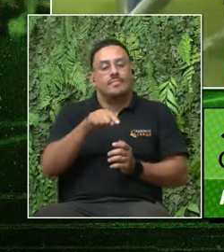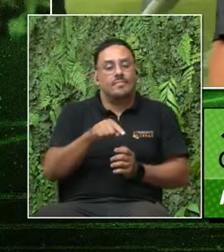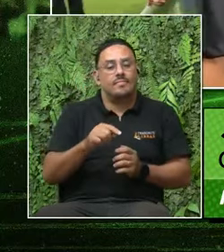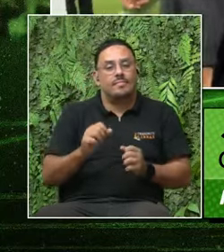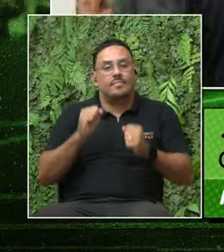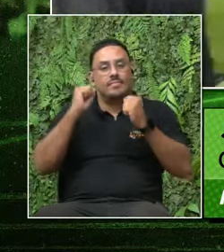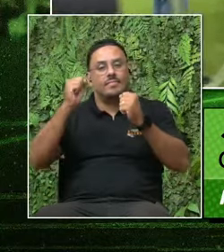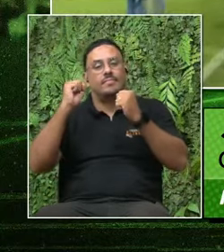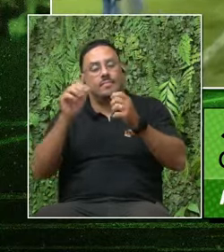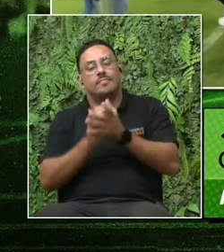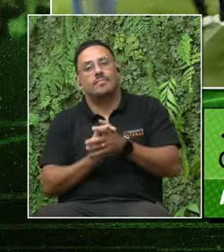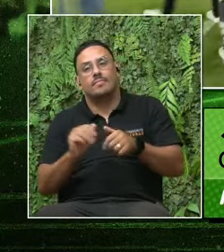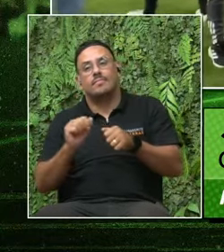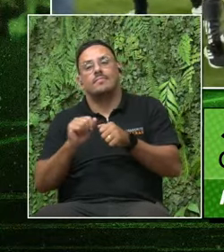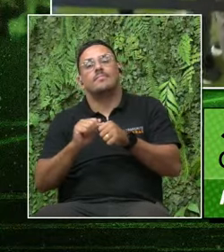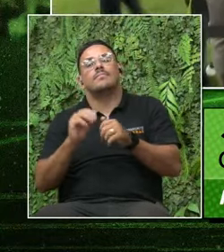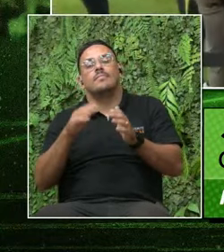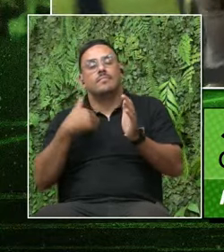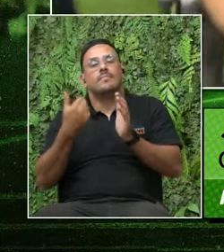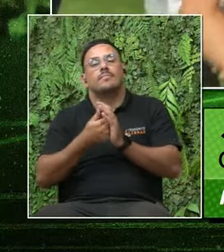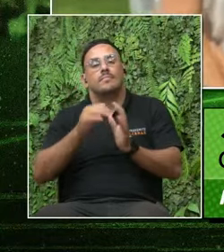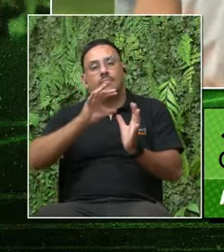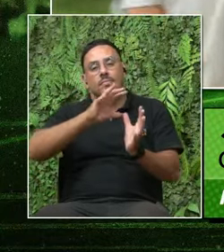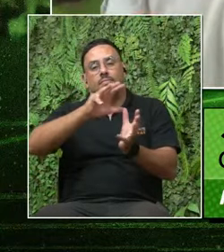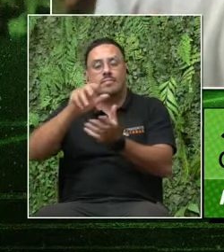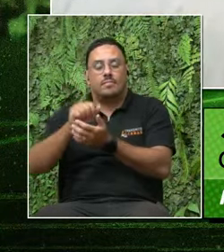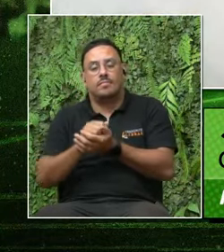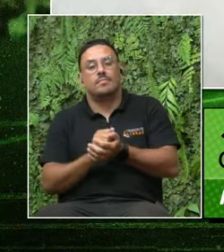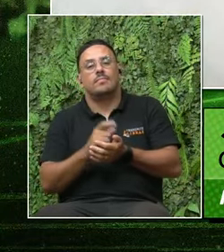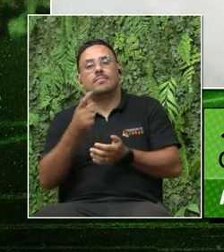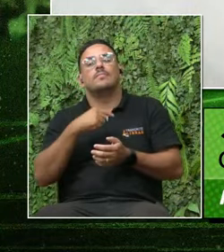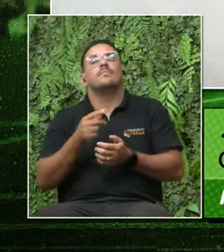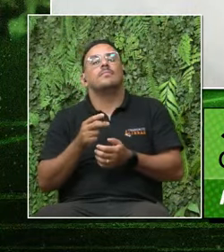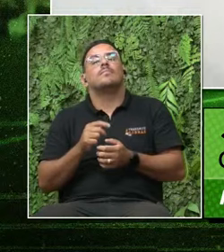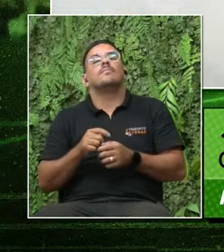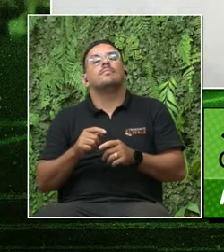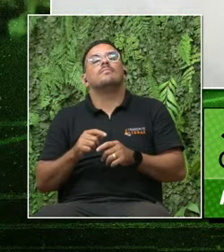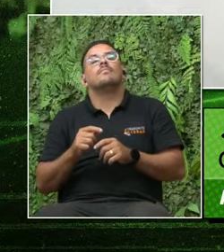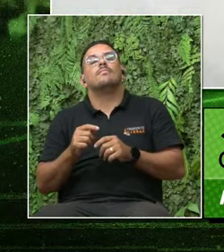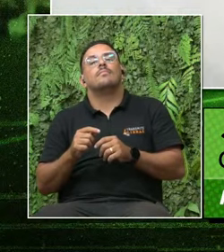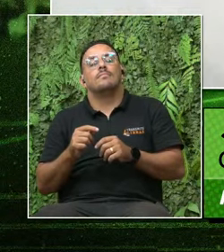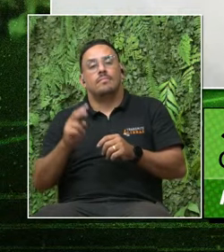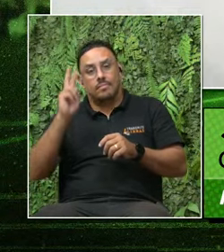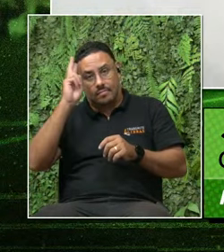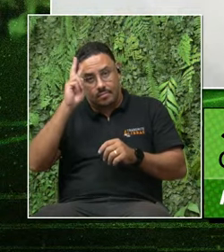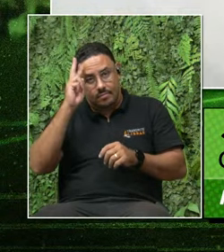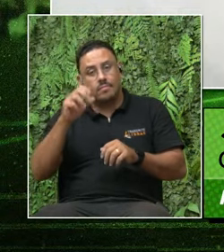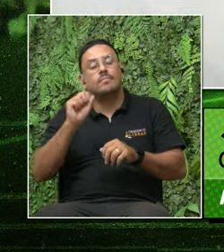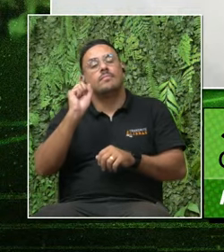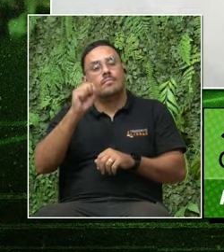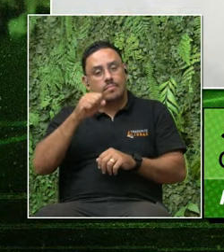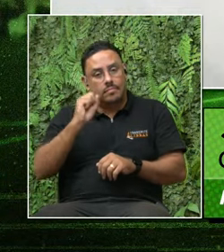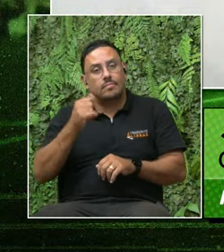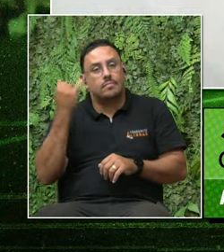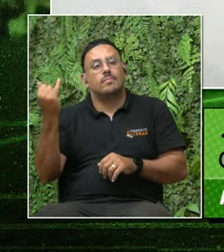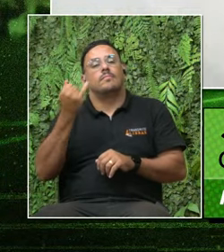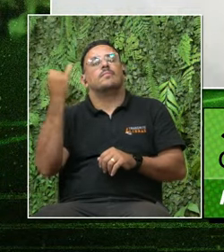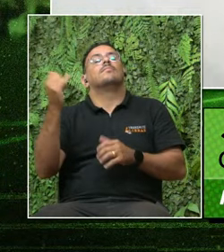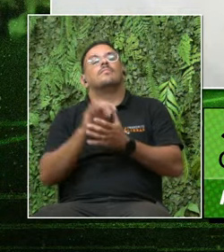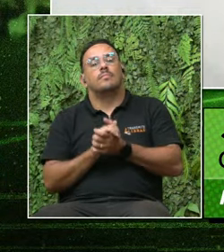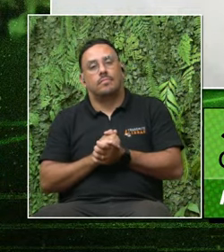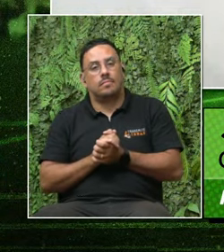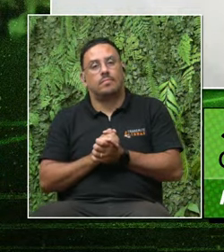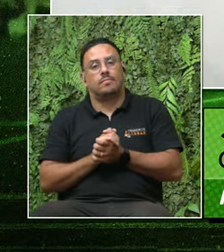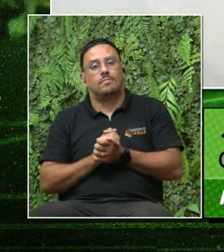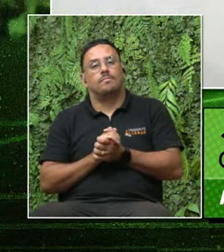comemorando e fazendo como se fosse o mundial então nós vamos comemor porque é muito importante para nós a